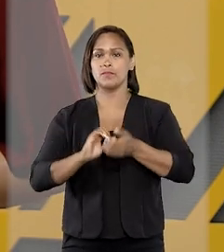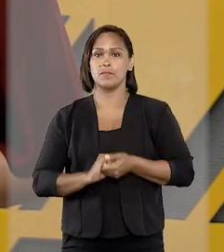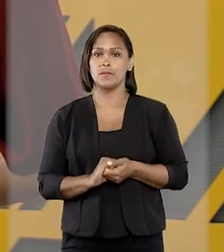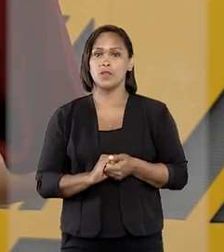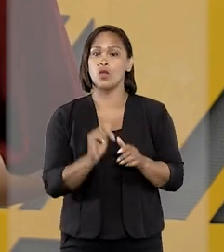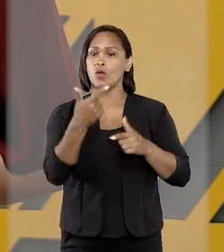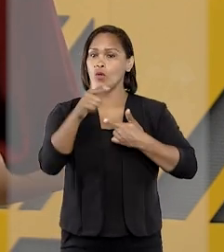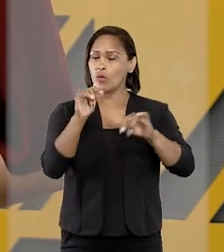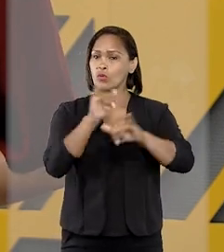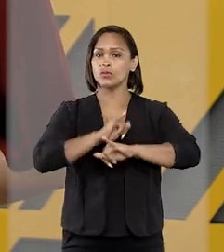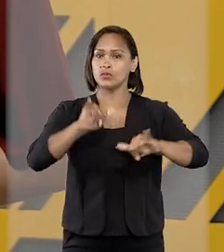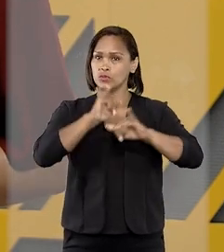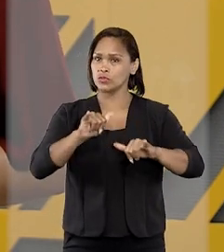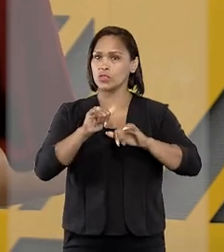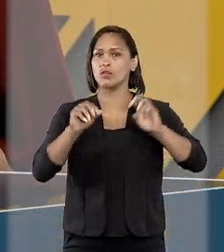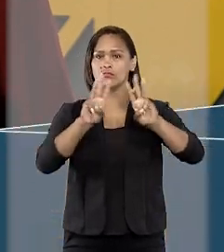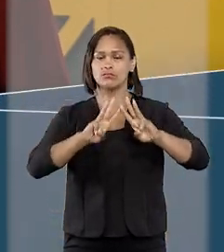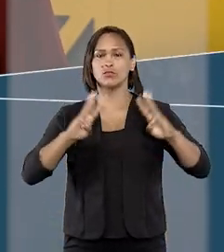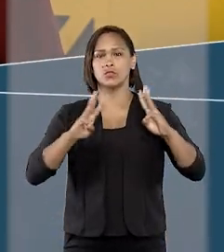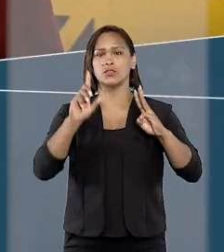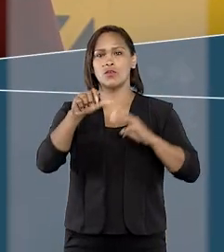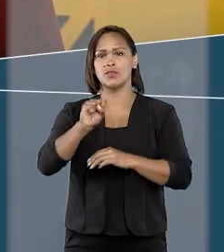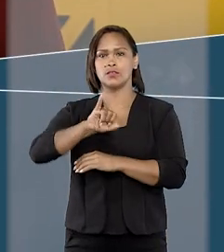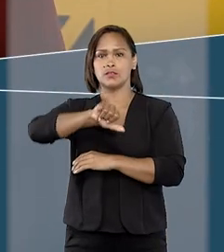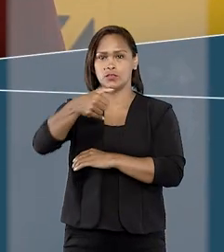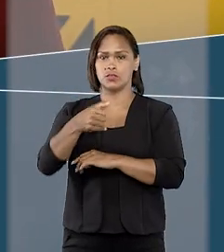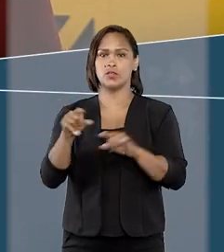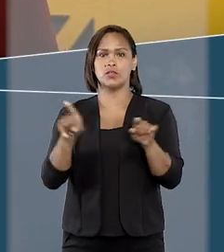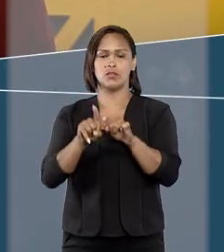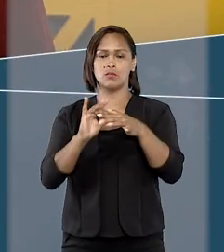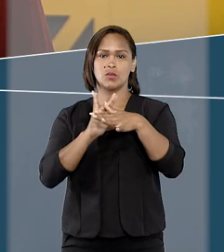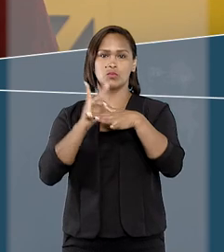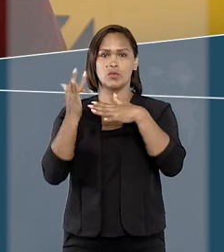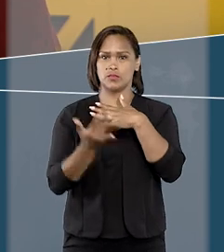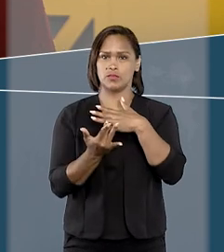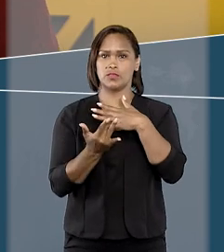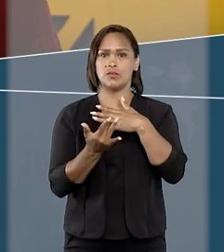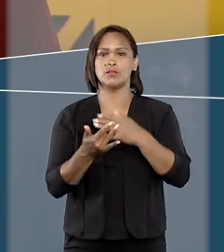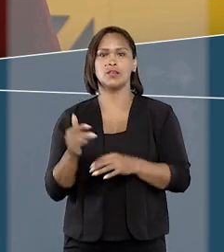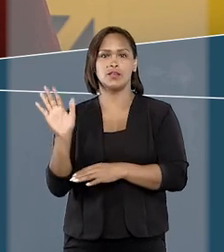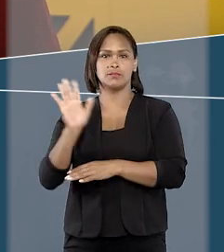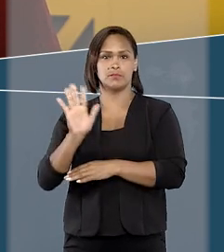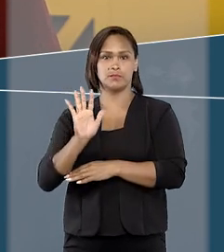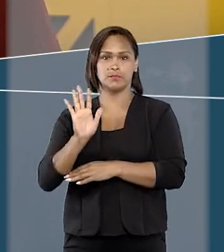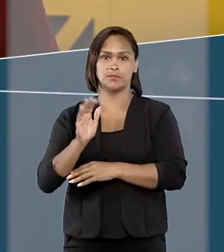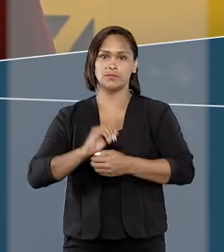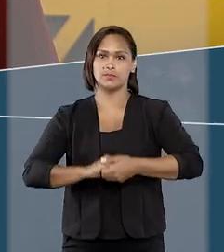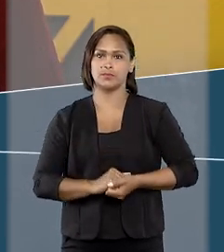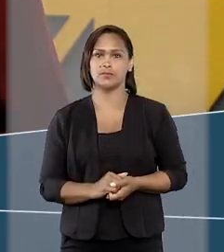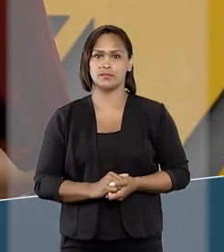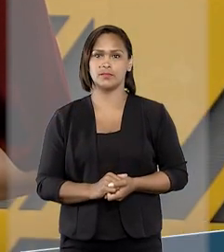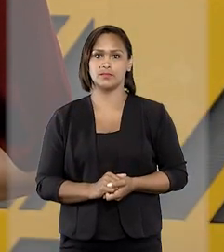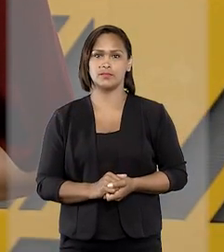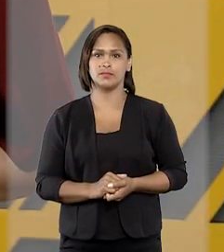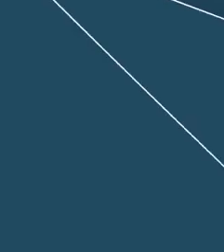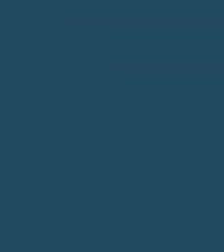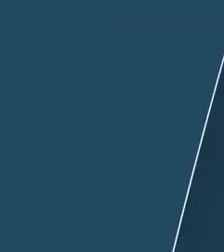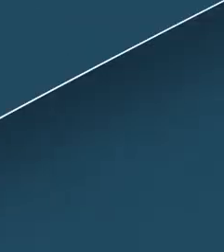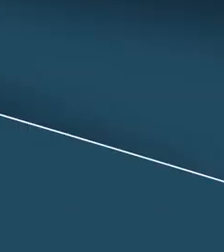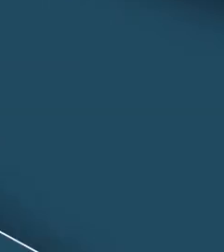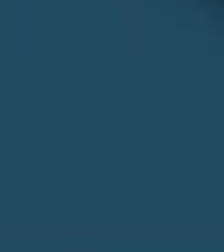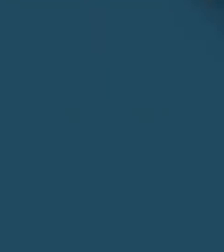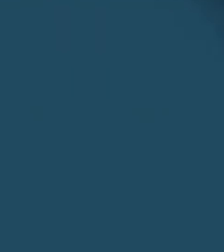prestadas. Você confere outras notícias no site do STJ e nas nossas redes sociais. Até a próxima!